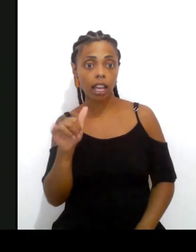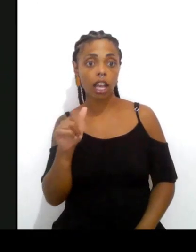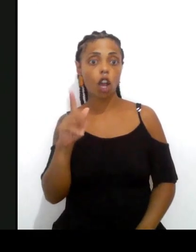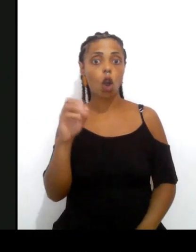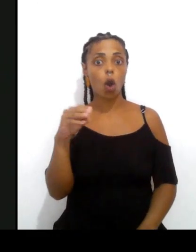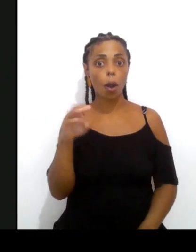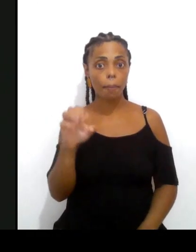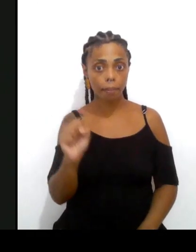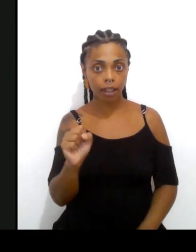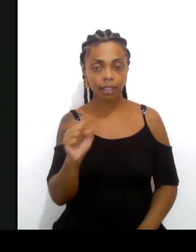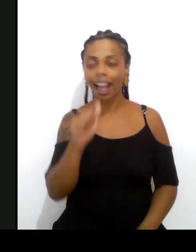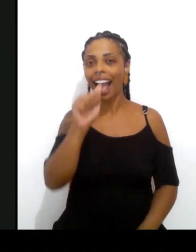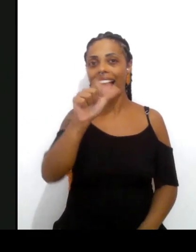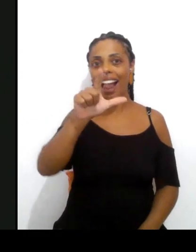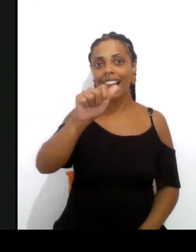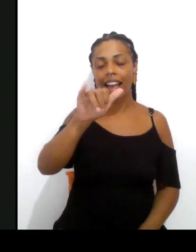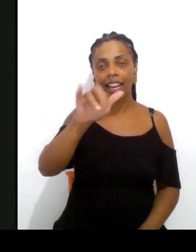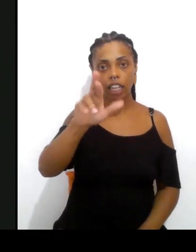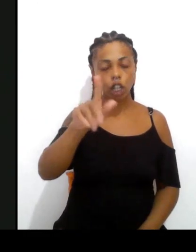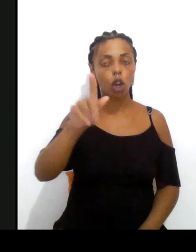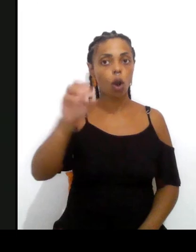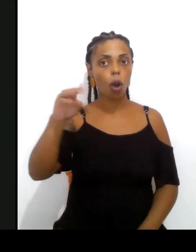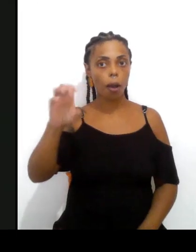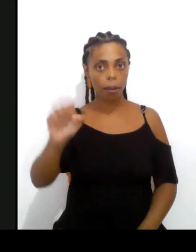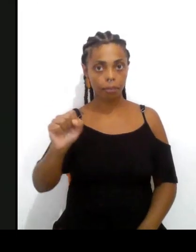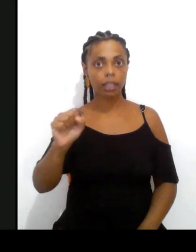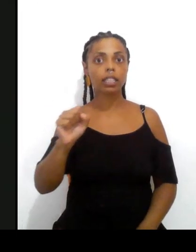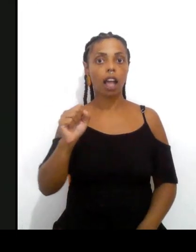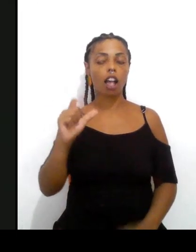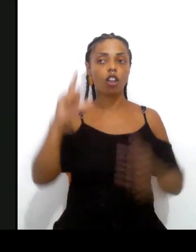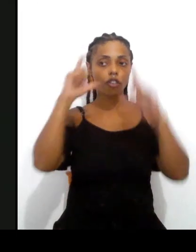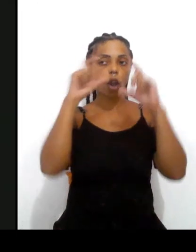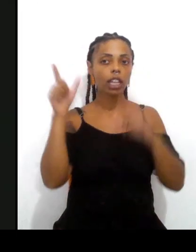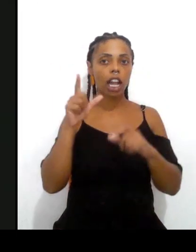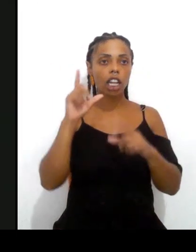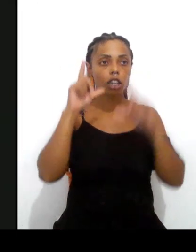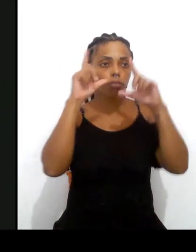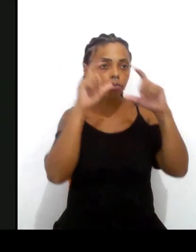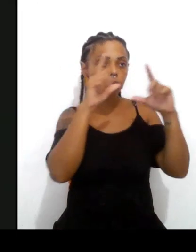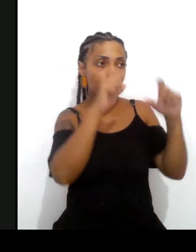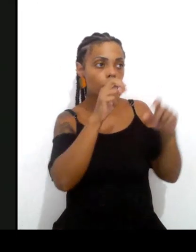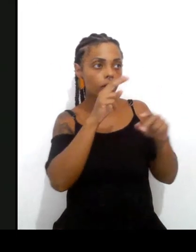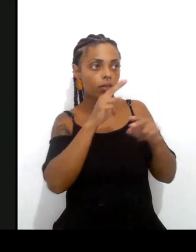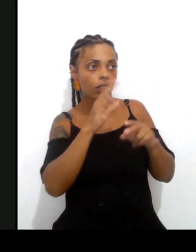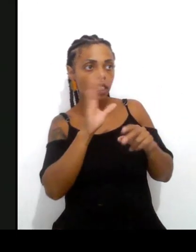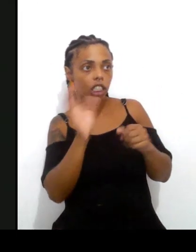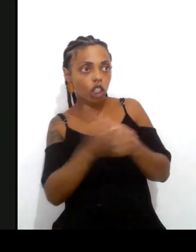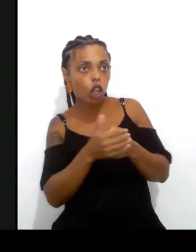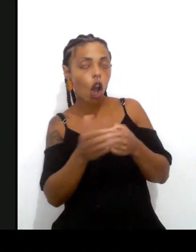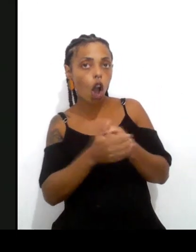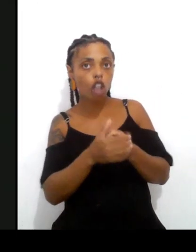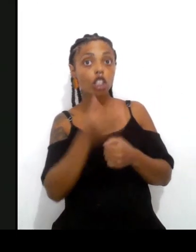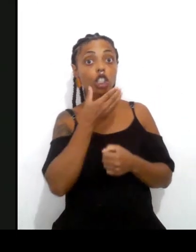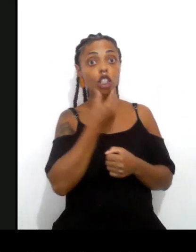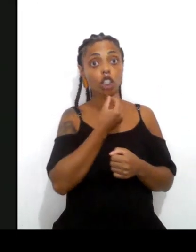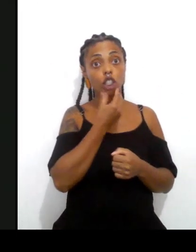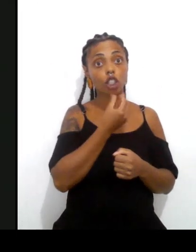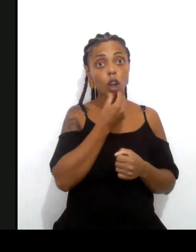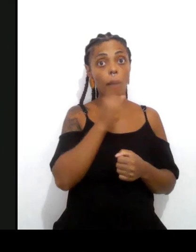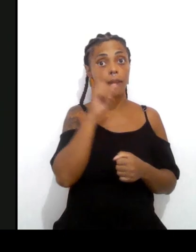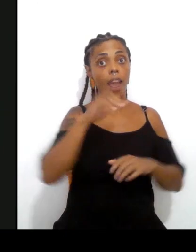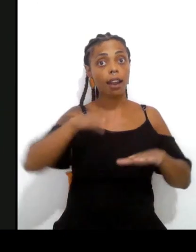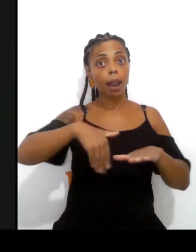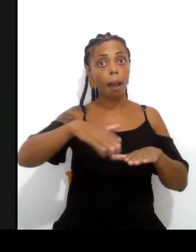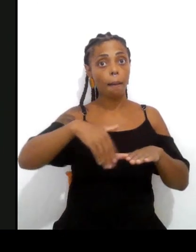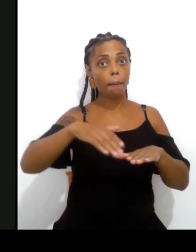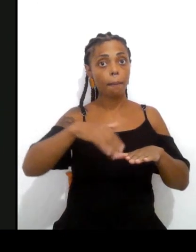tiradas furtivamente de jovens semius na praia de Ipanema ou finalmente